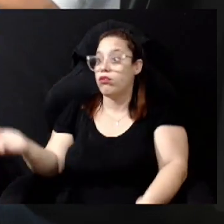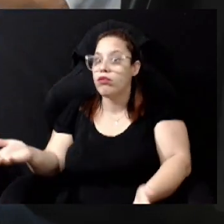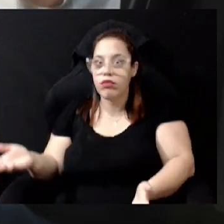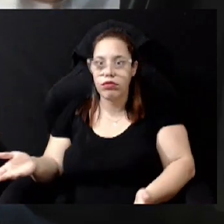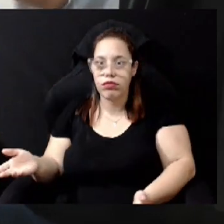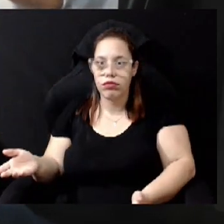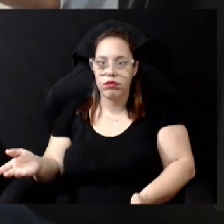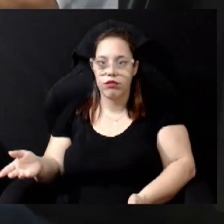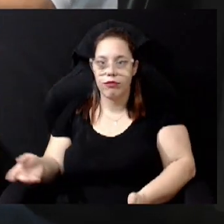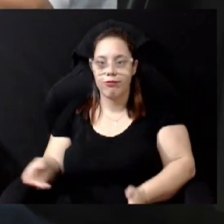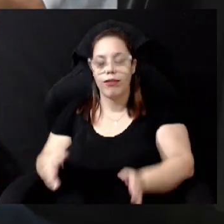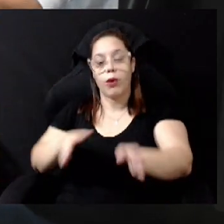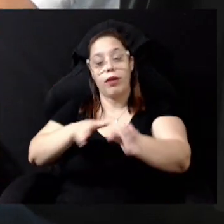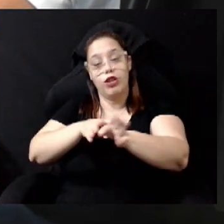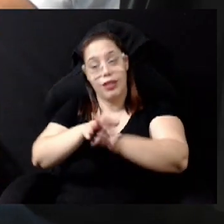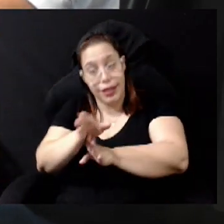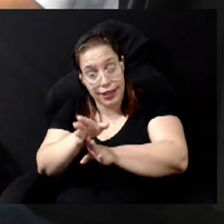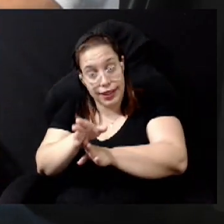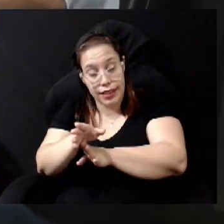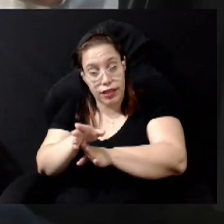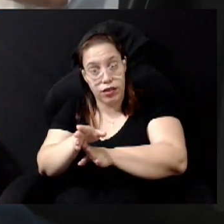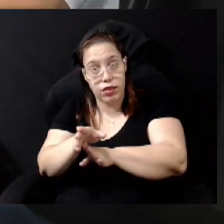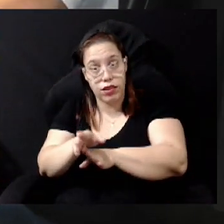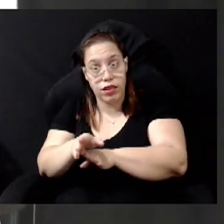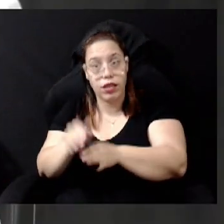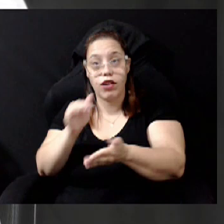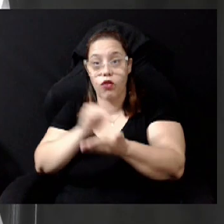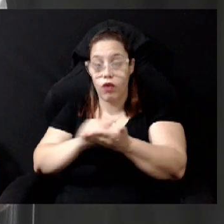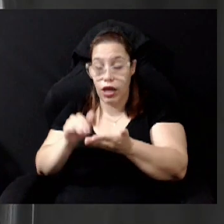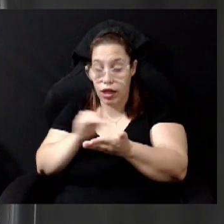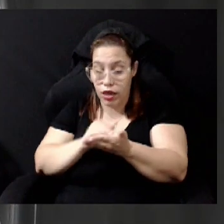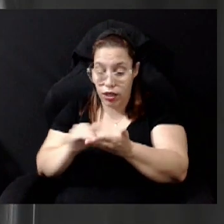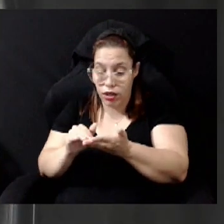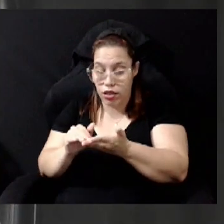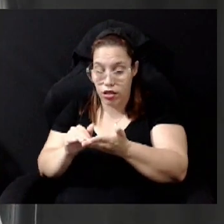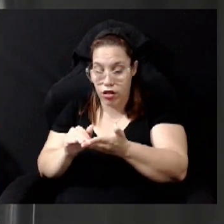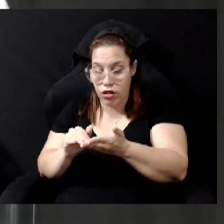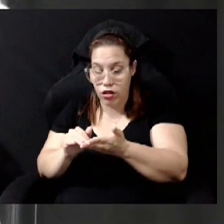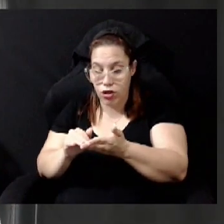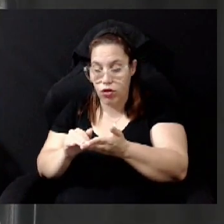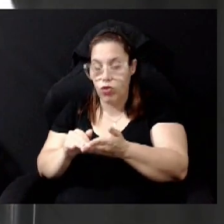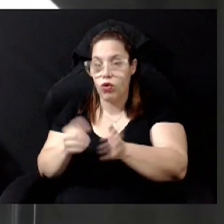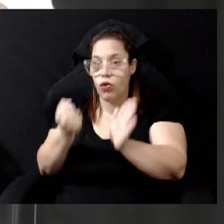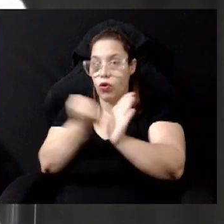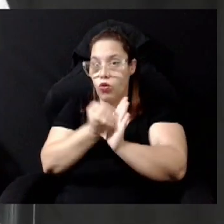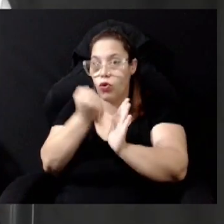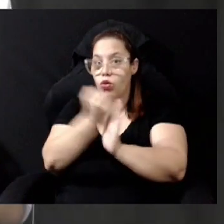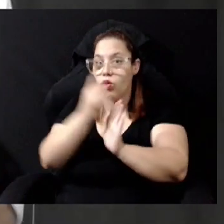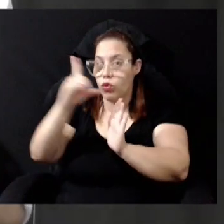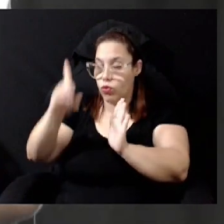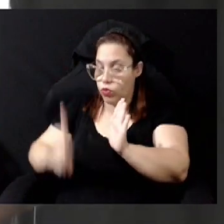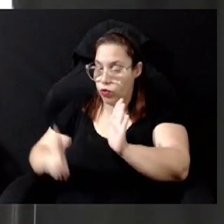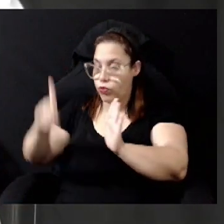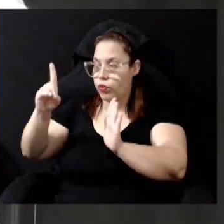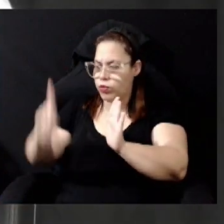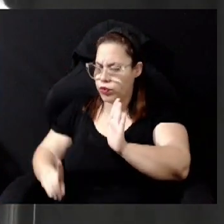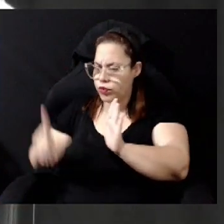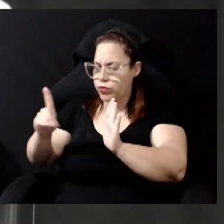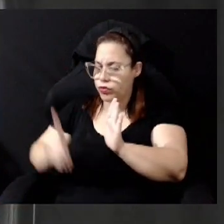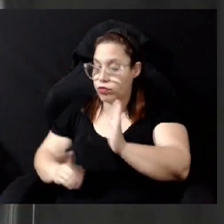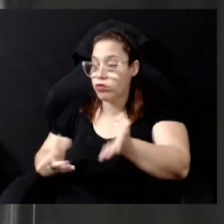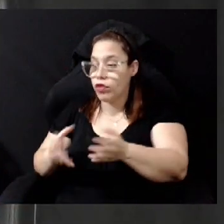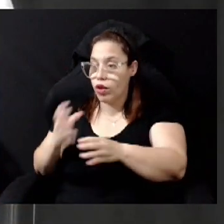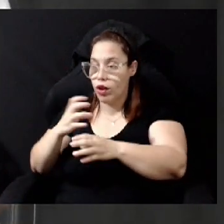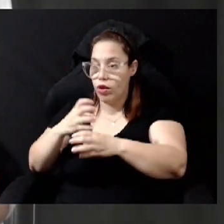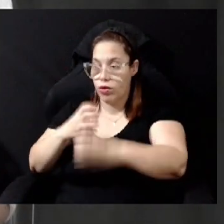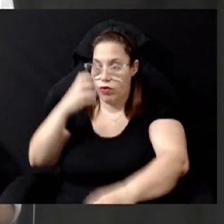uma indicação, essa indicação vai para a secretaria ordena aos seus diretores, seus departamentos, seus engenheiros, que vão